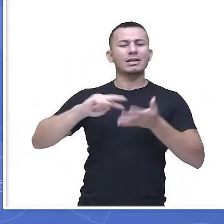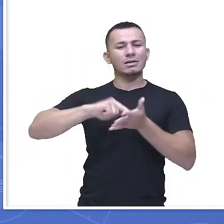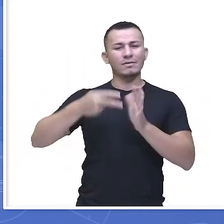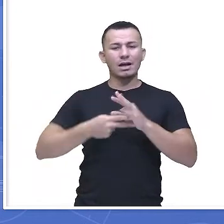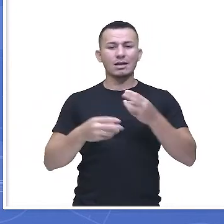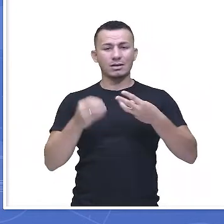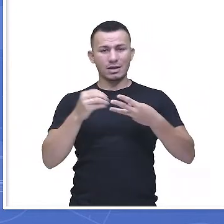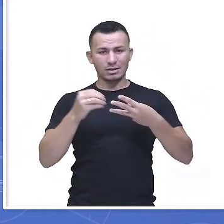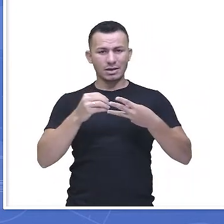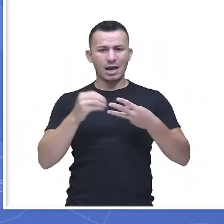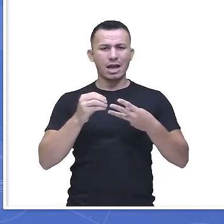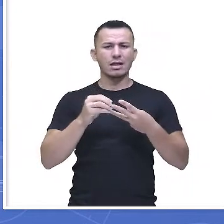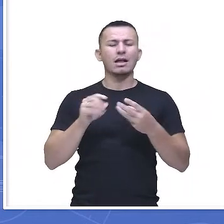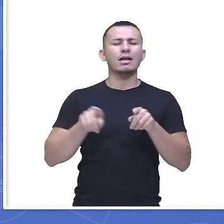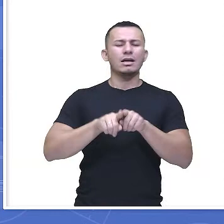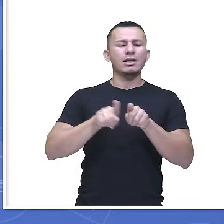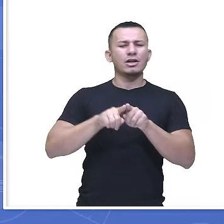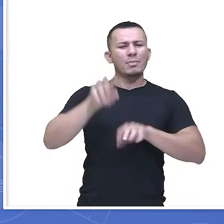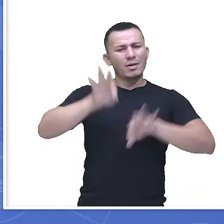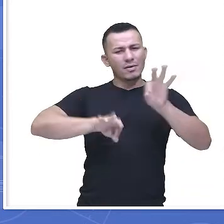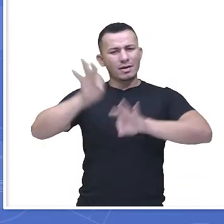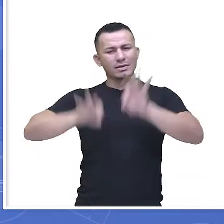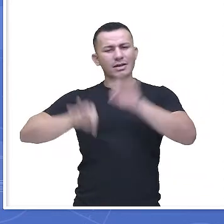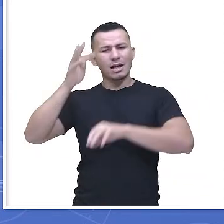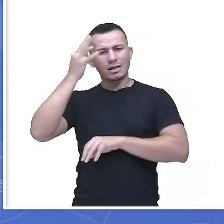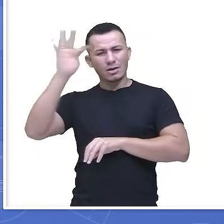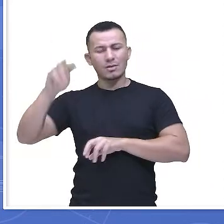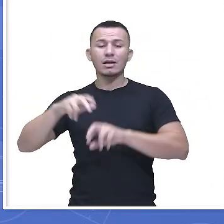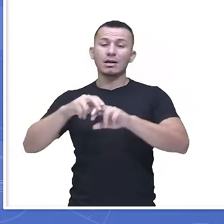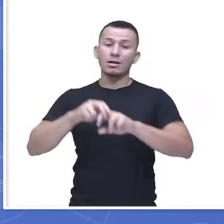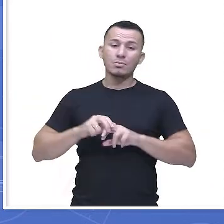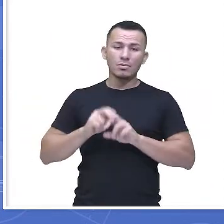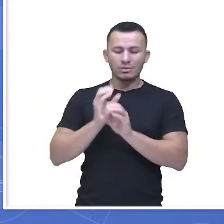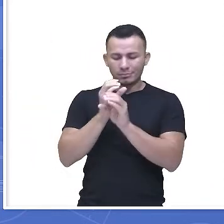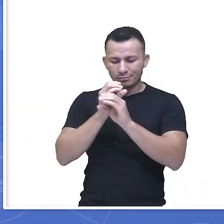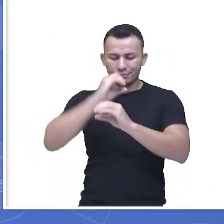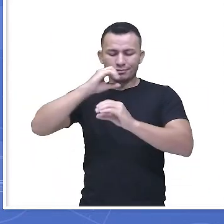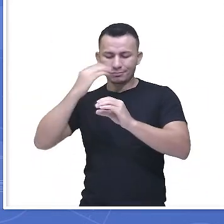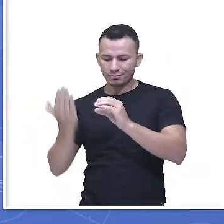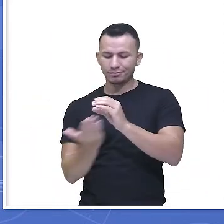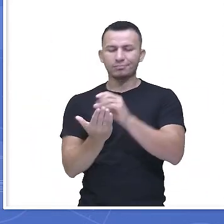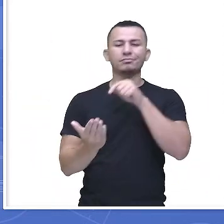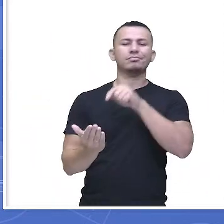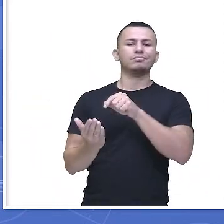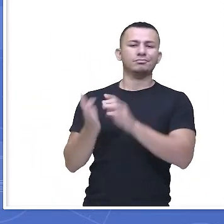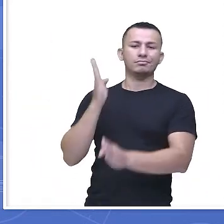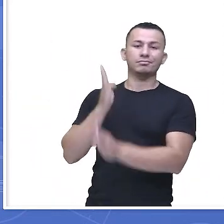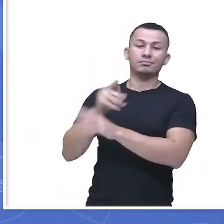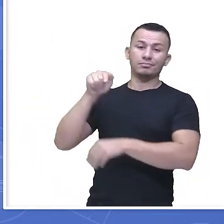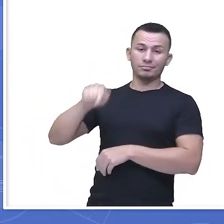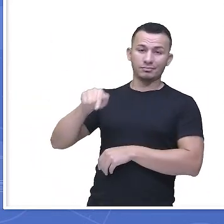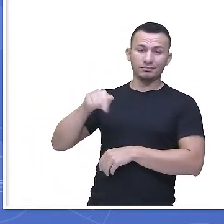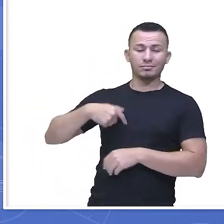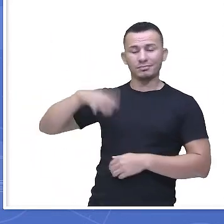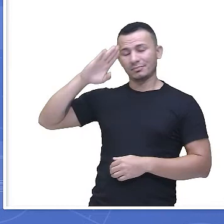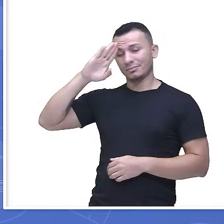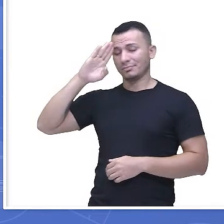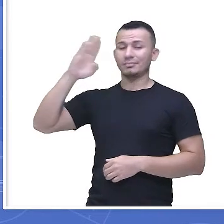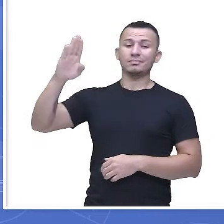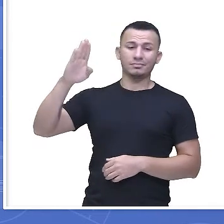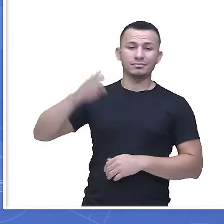conseguir montar essa teoria graças à evolução do microscópio. O microscópio foi a